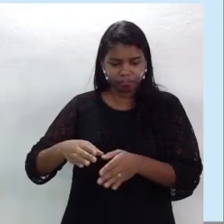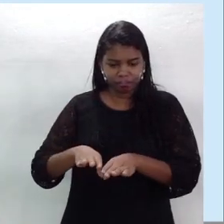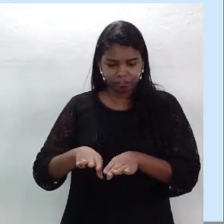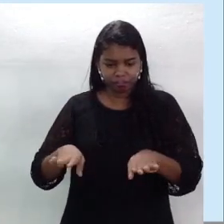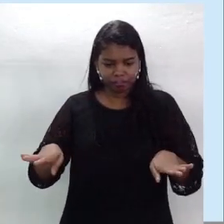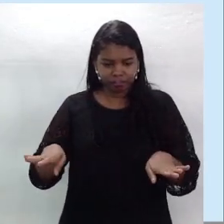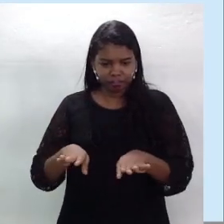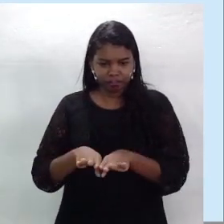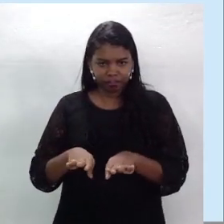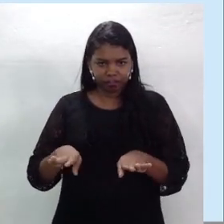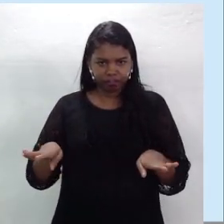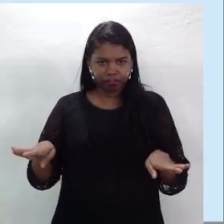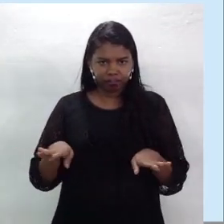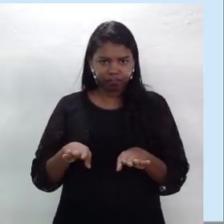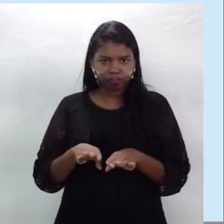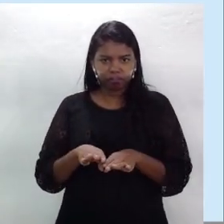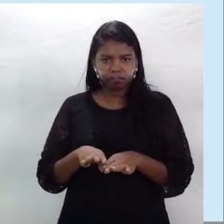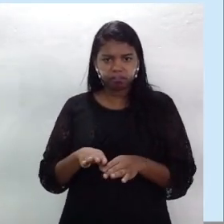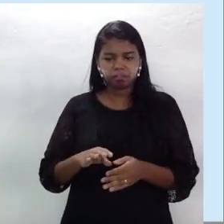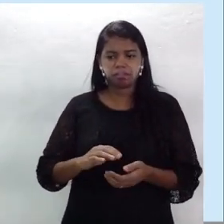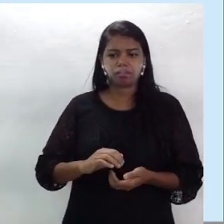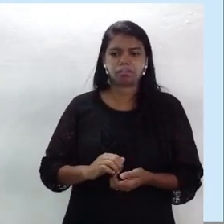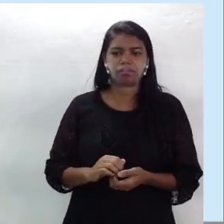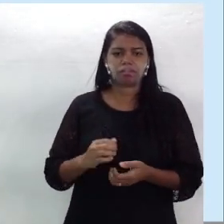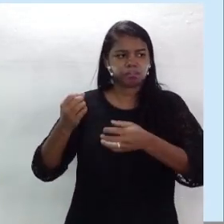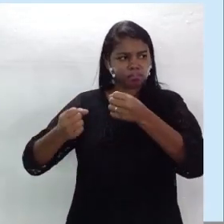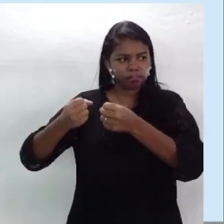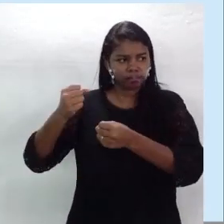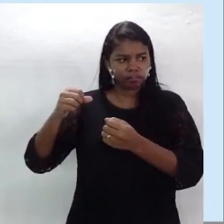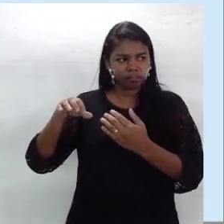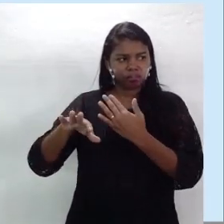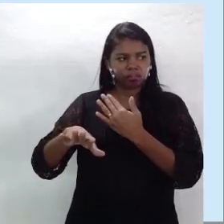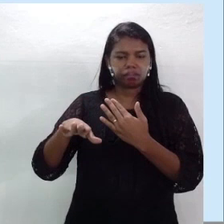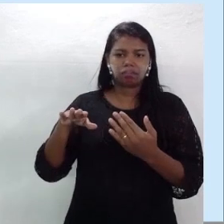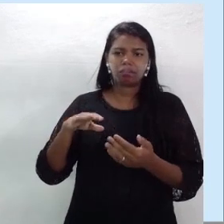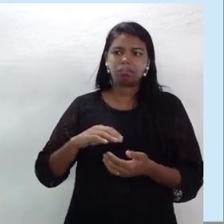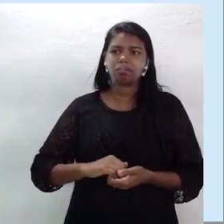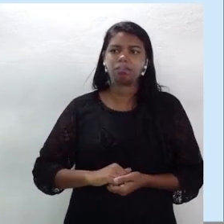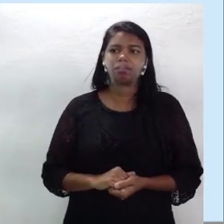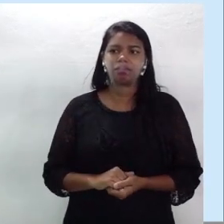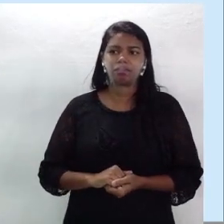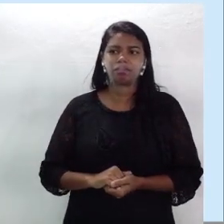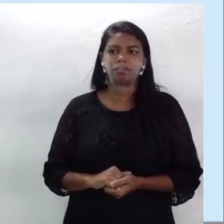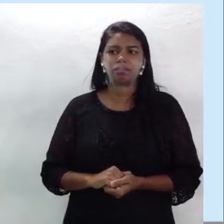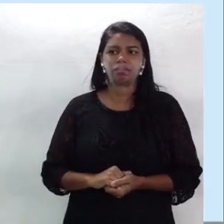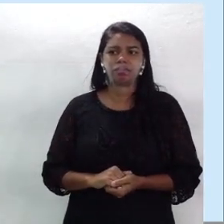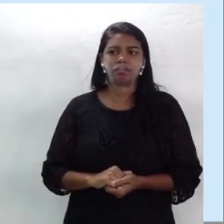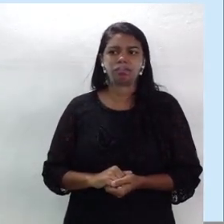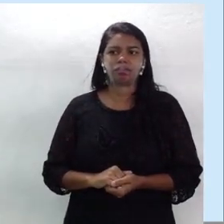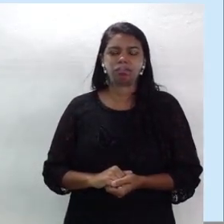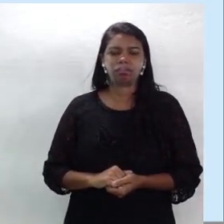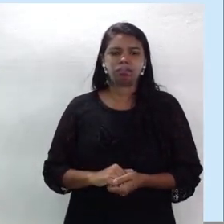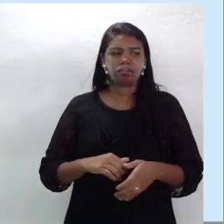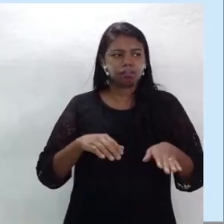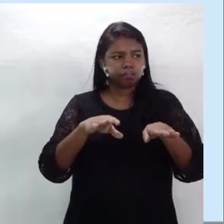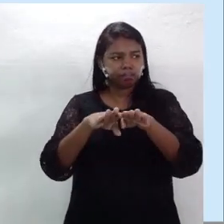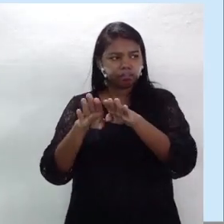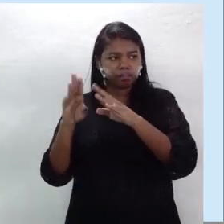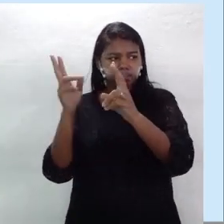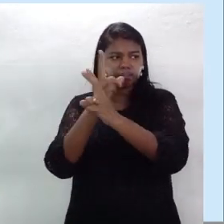certo? Demarcando os espaços ali por onde o carro vai percorrer, e tem o menor atrito com o